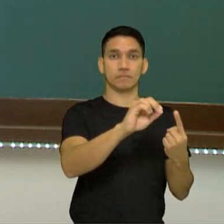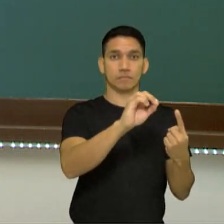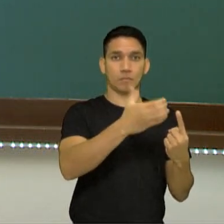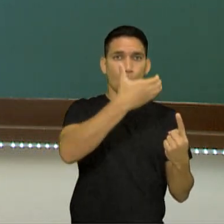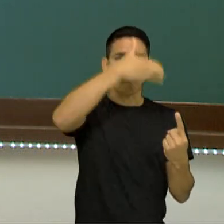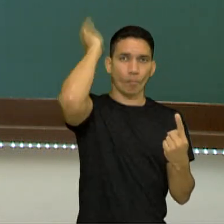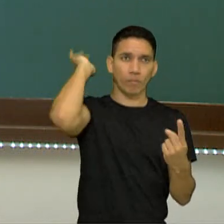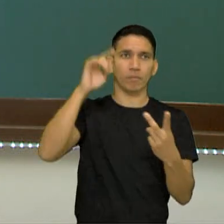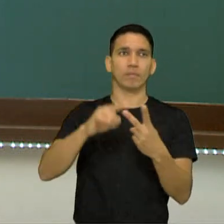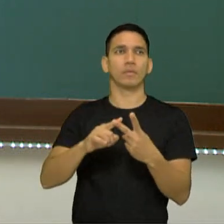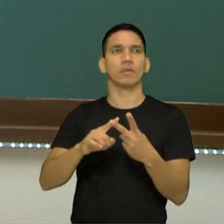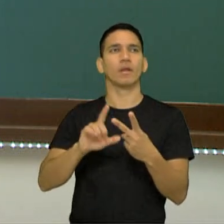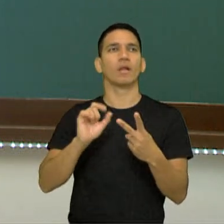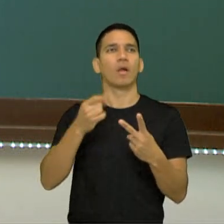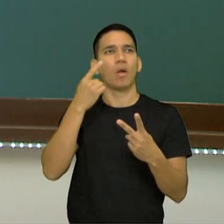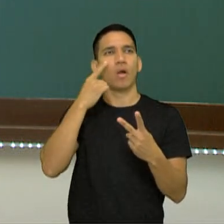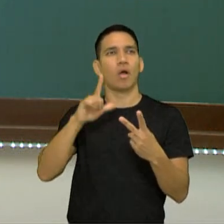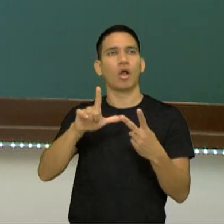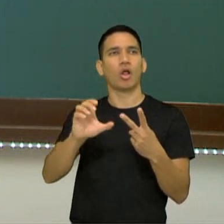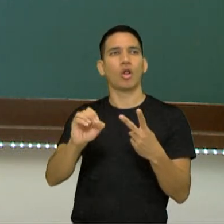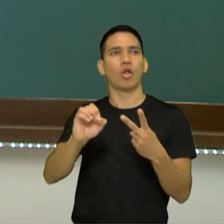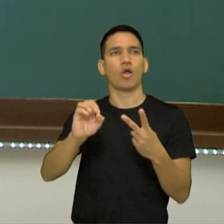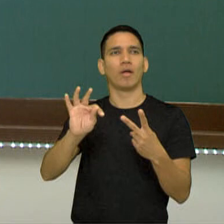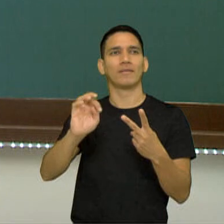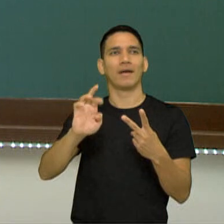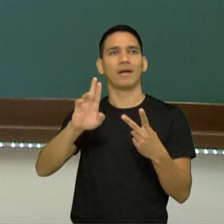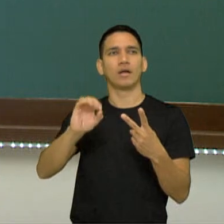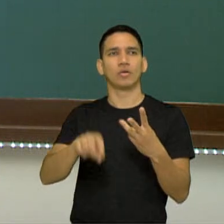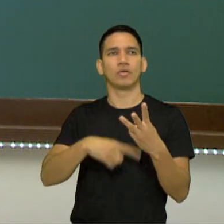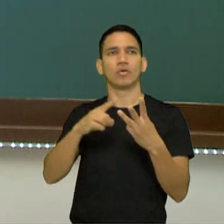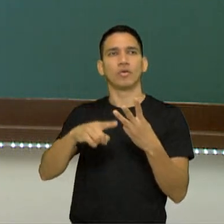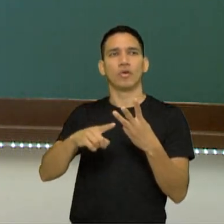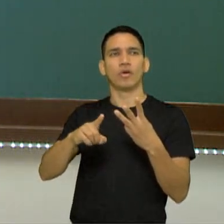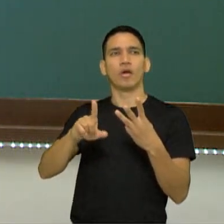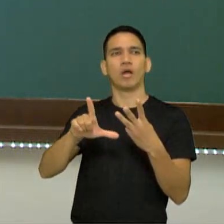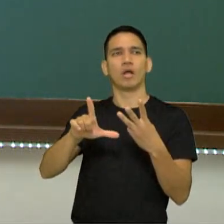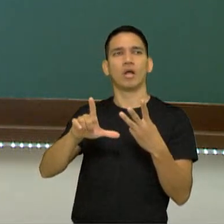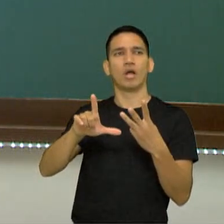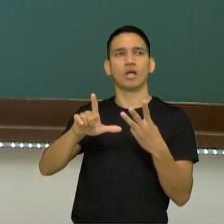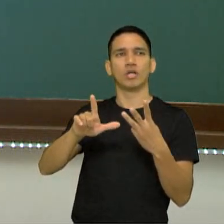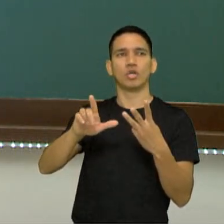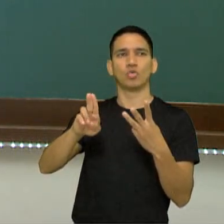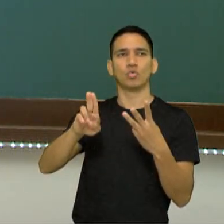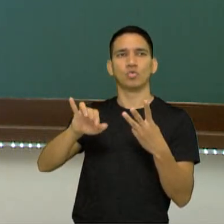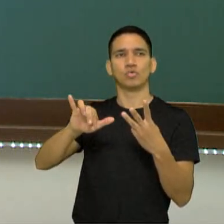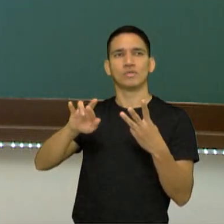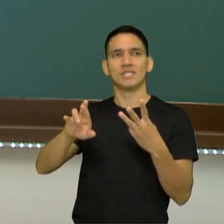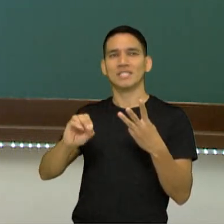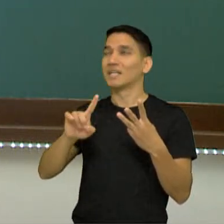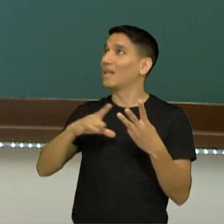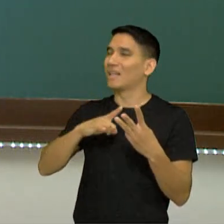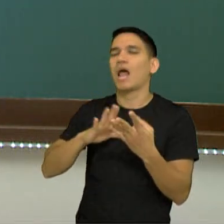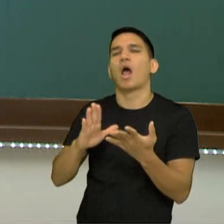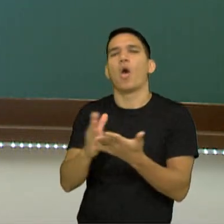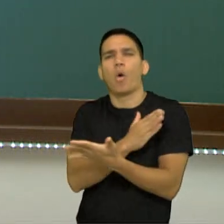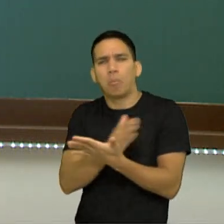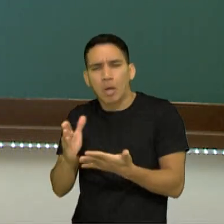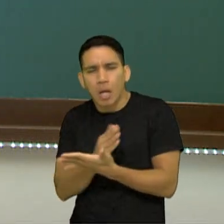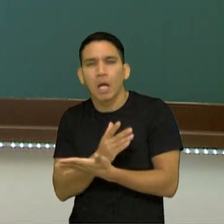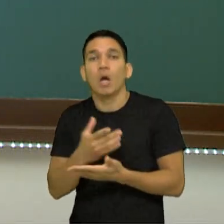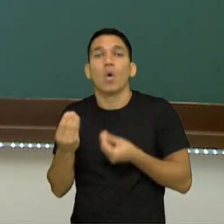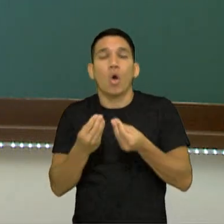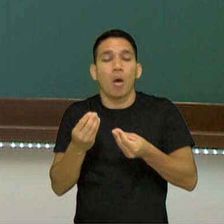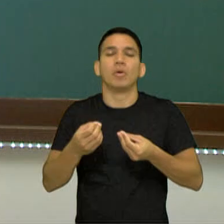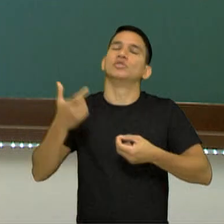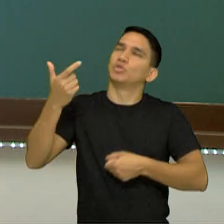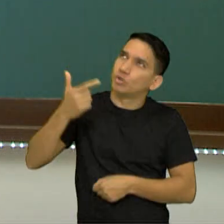reino de Lotário, em verde, e o reino de Luís o Germânico, em amarelo. E aí vai começar, então, a divisão, novamente